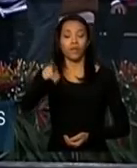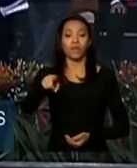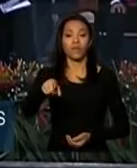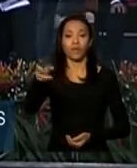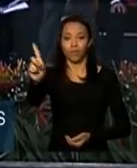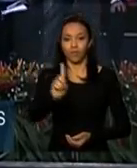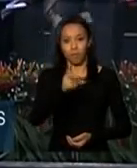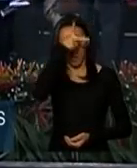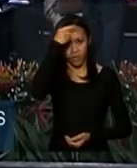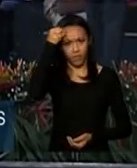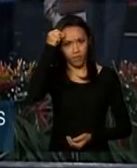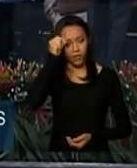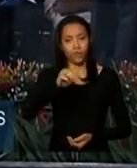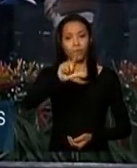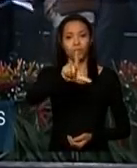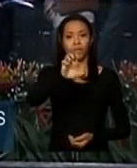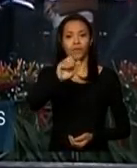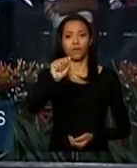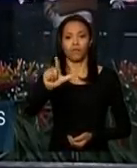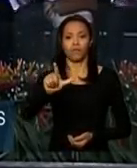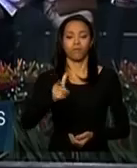Leal.